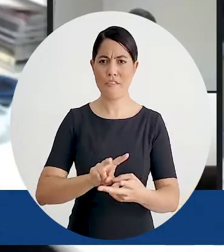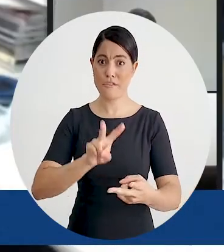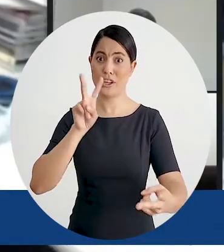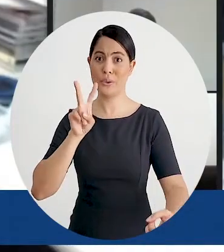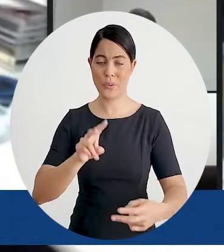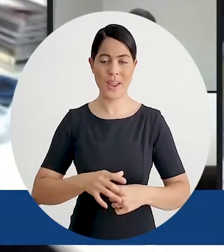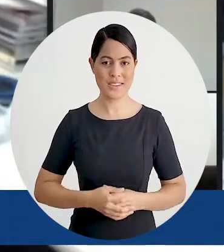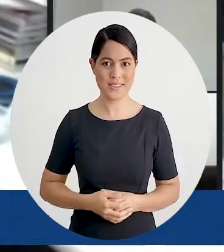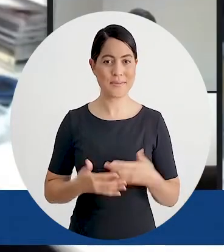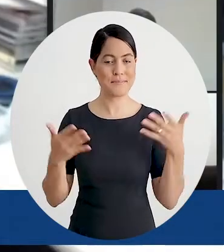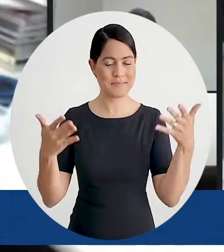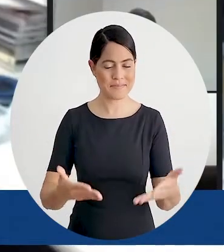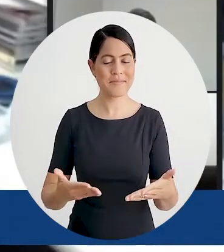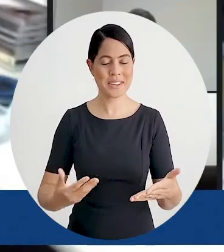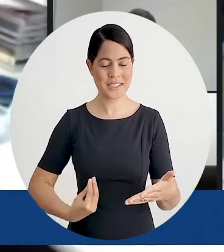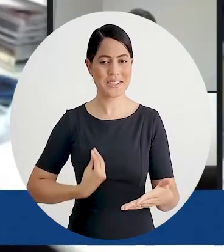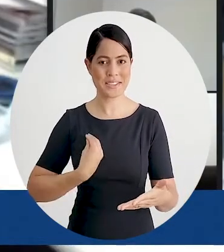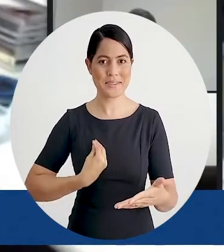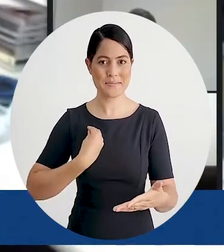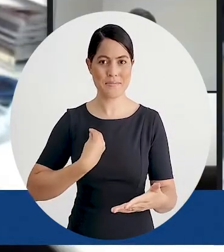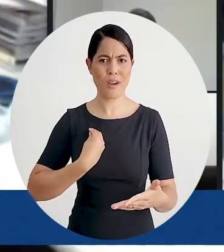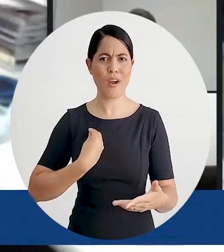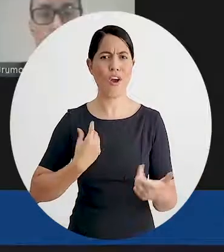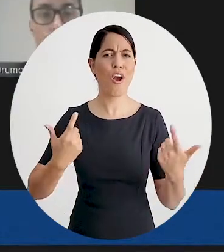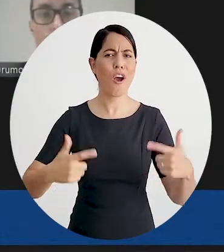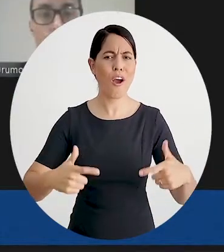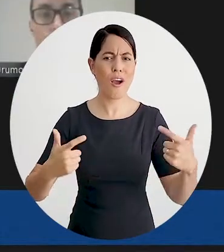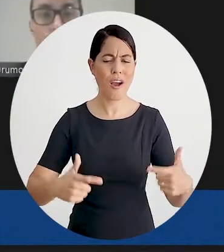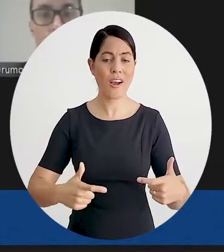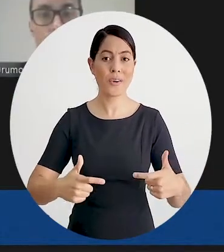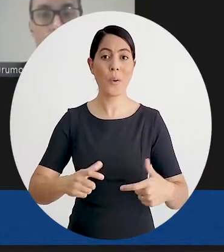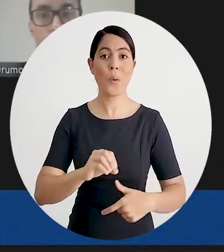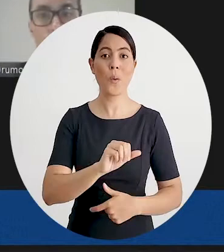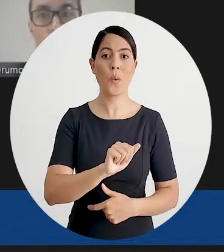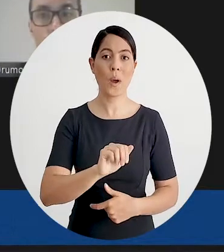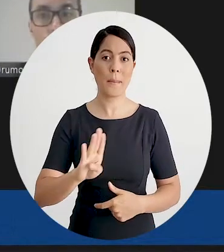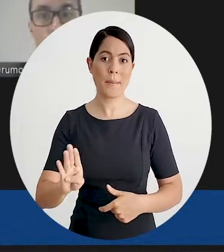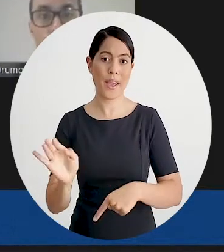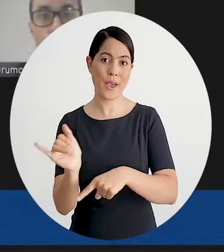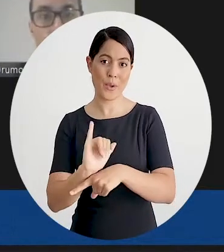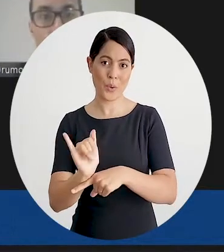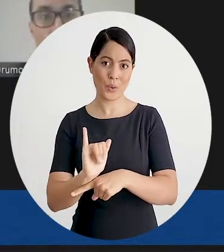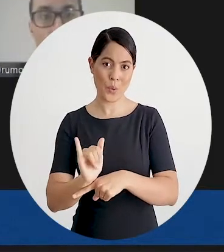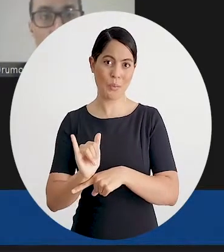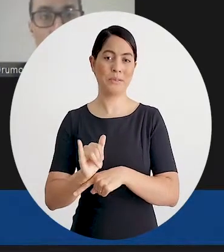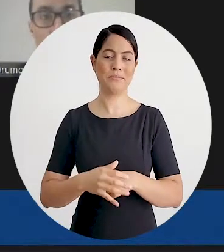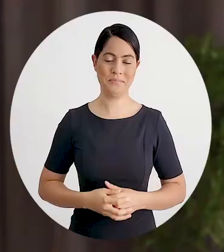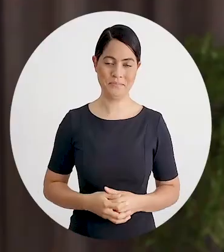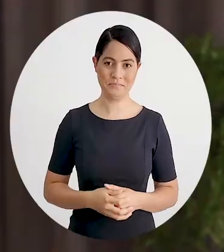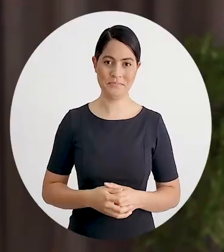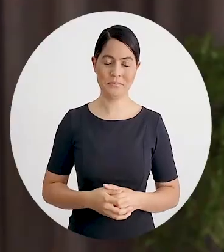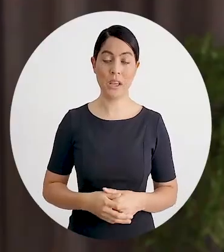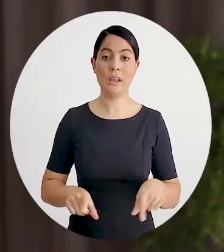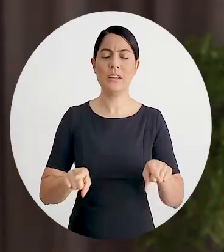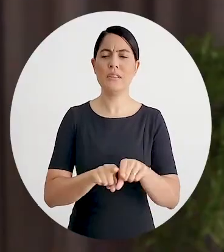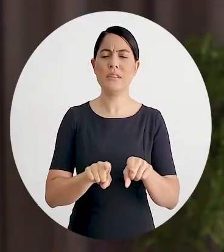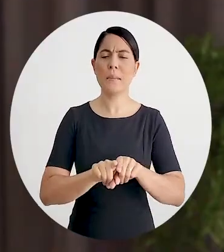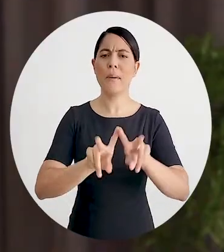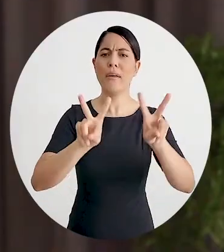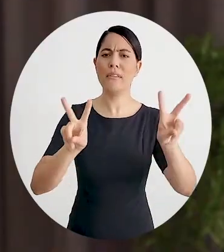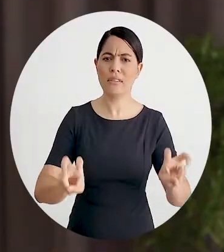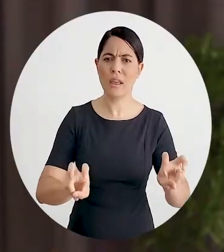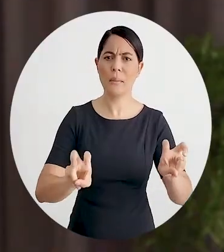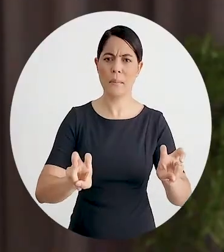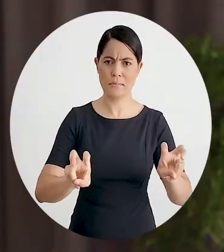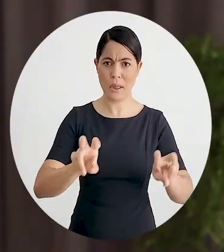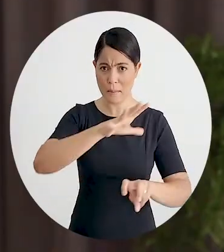sobre o CDC. Não perca! O evento é transmitido pelo canal oficial da OAB no YouTube. As queimadas em Mato